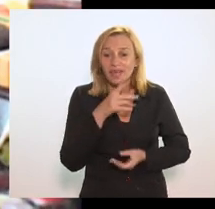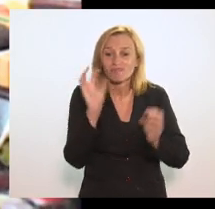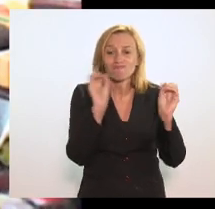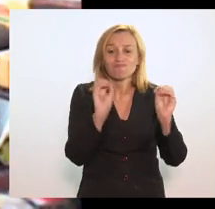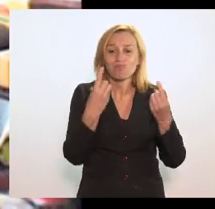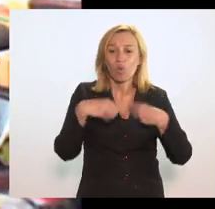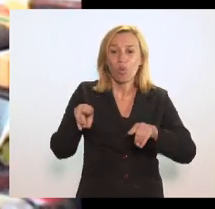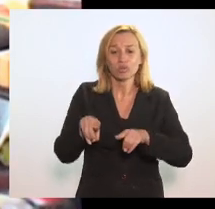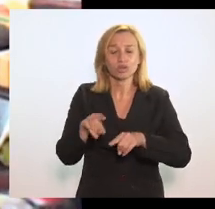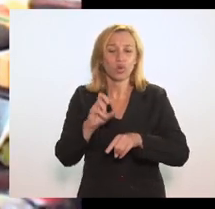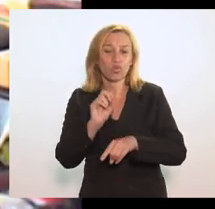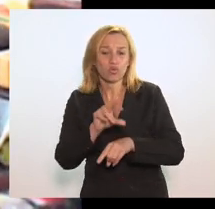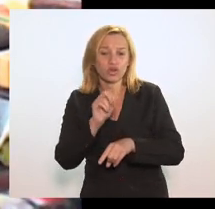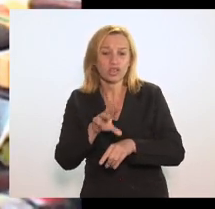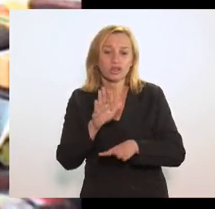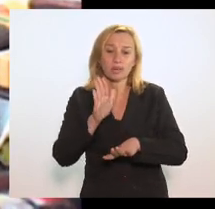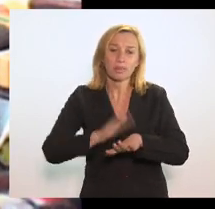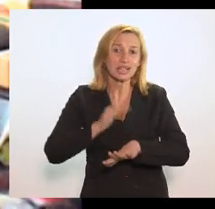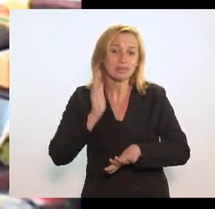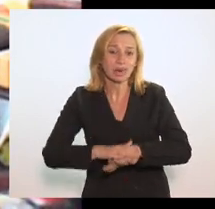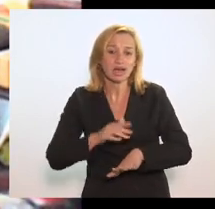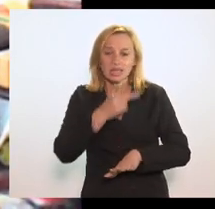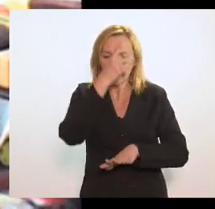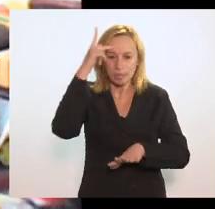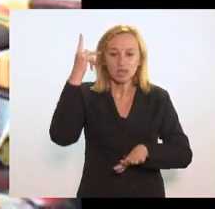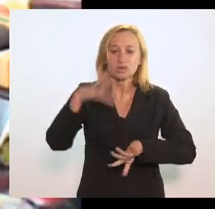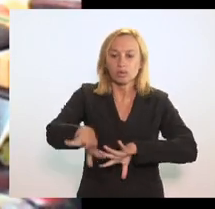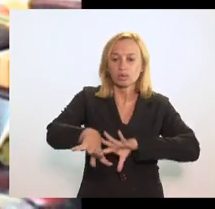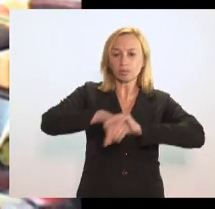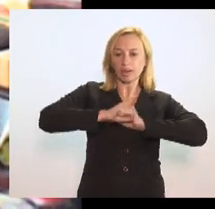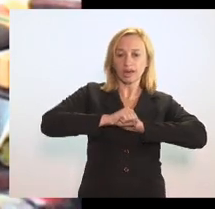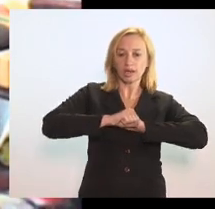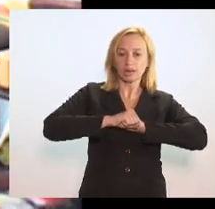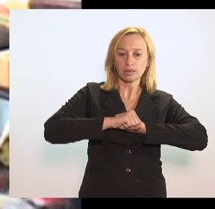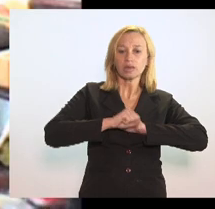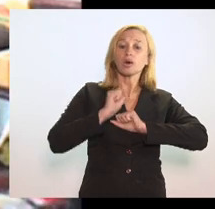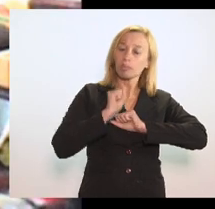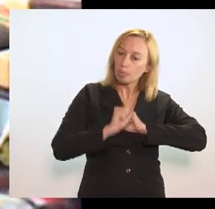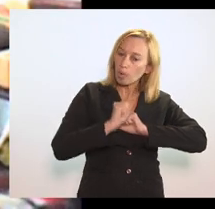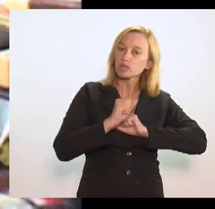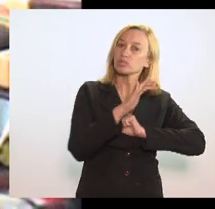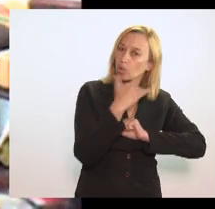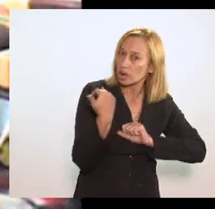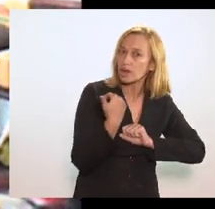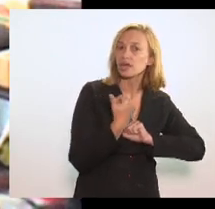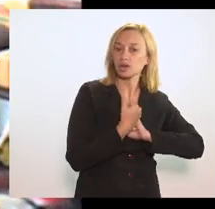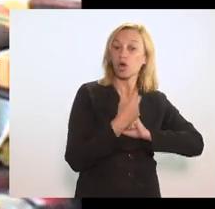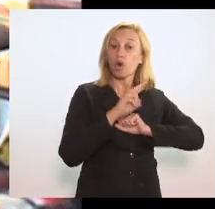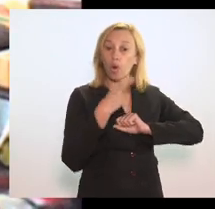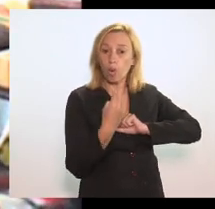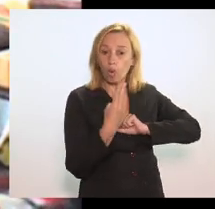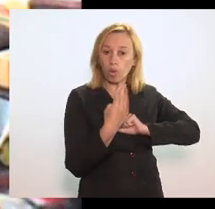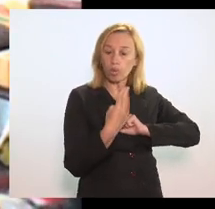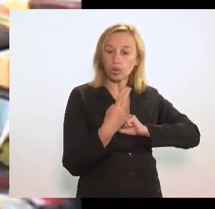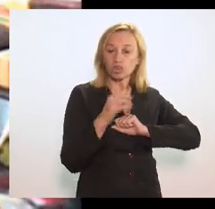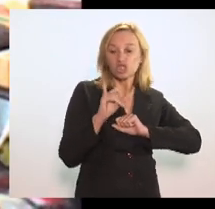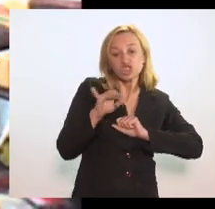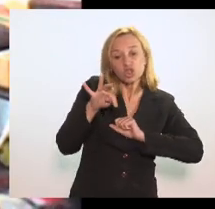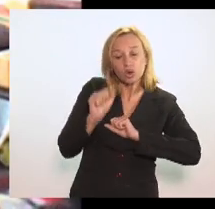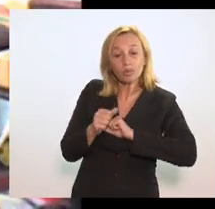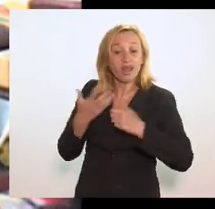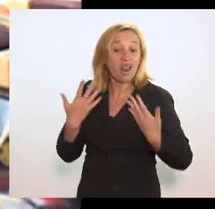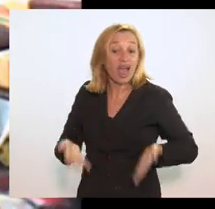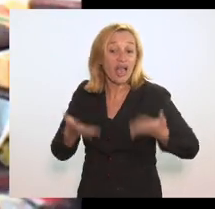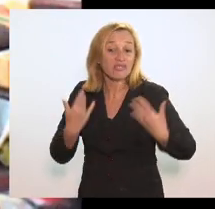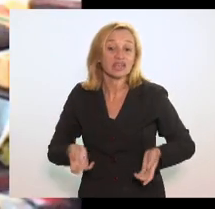vírus. Então, cada vez que a pessoa contrai o vírus, ela pode morrer ou pode ter sintomas leves.